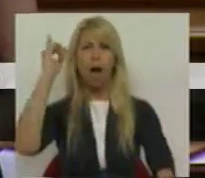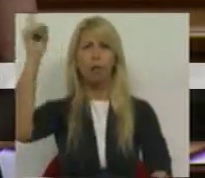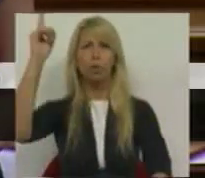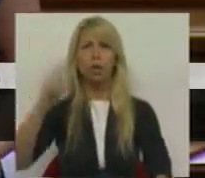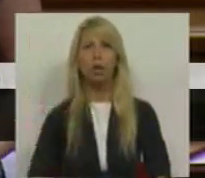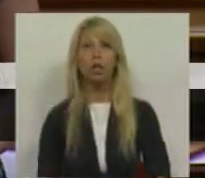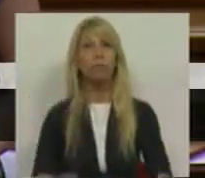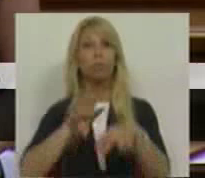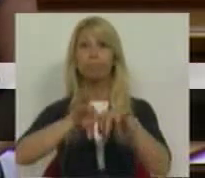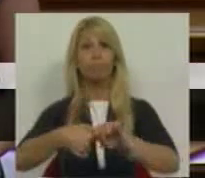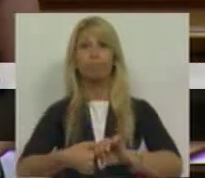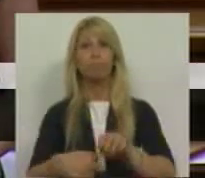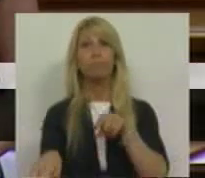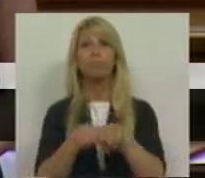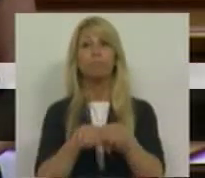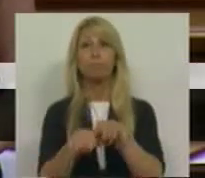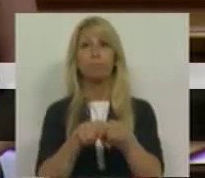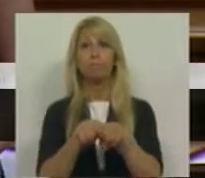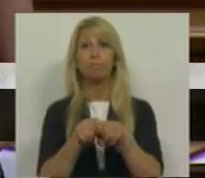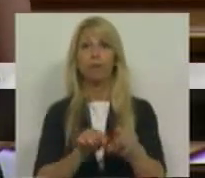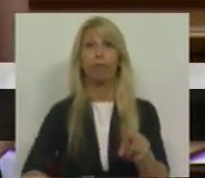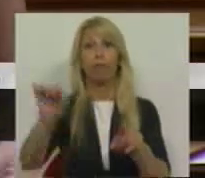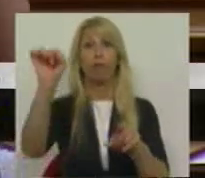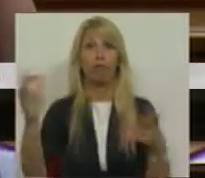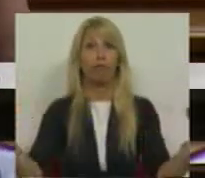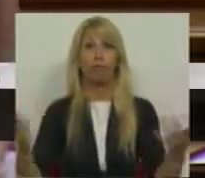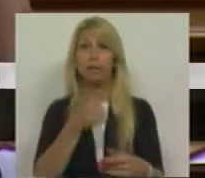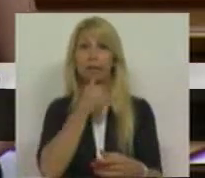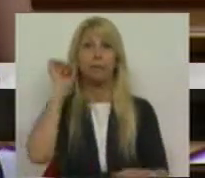autoritarismo e à degradação da política nas vossas mãos.